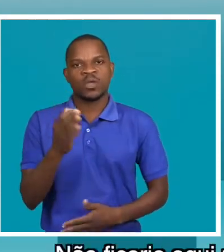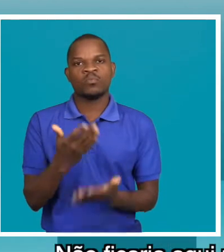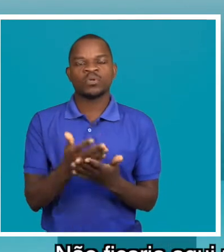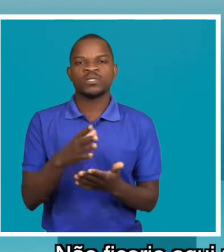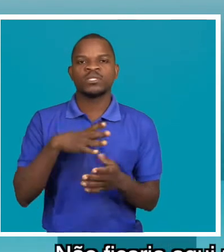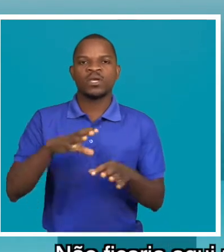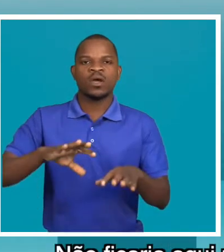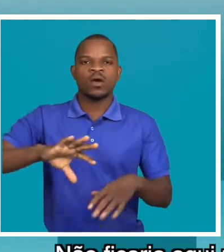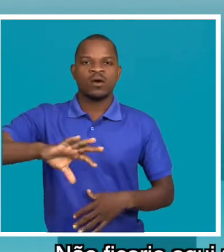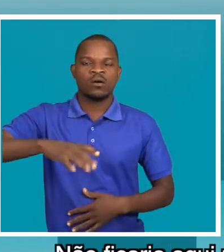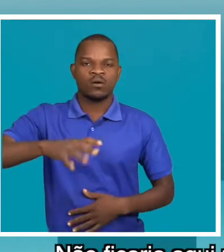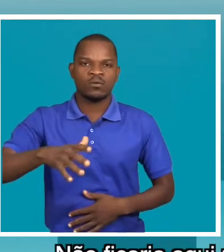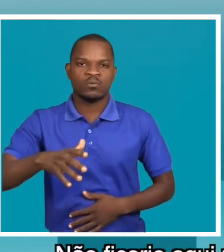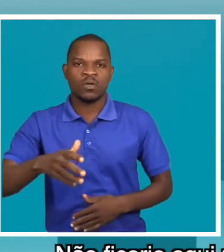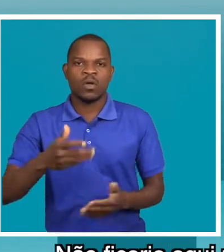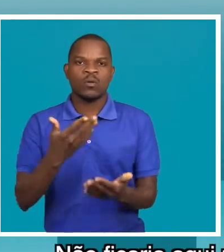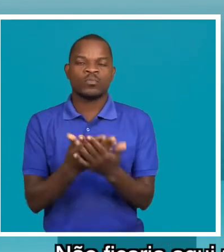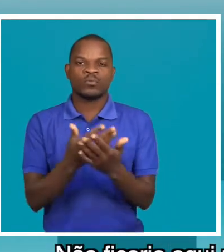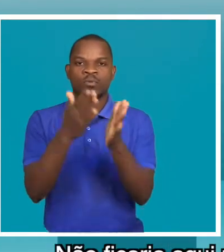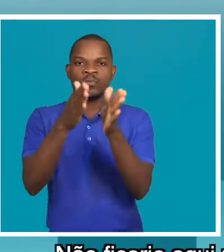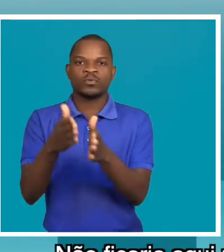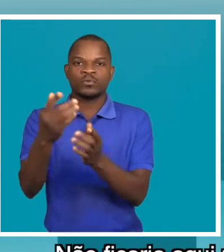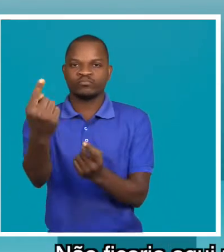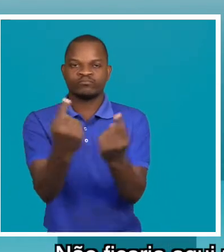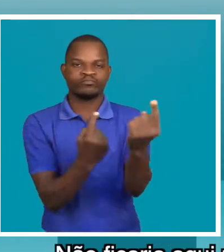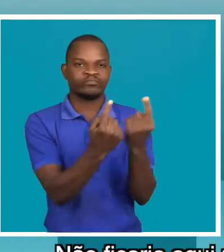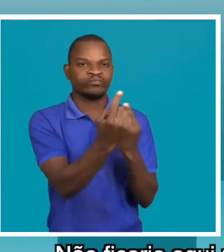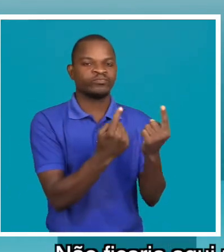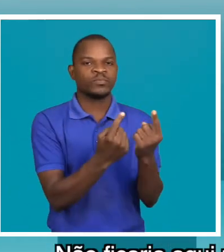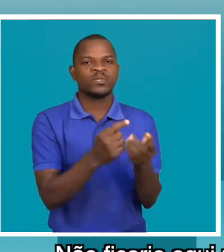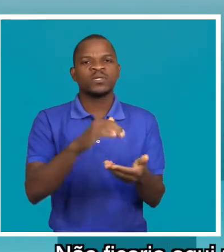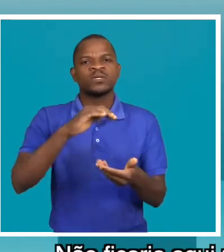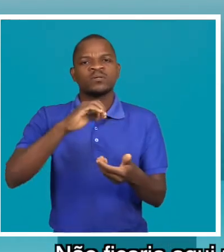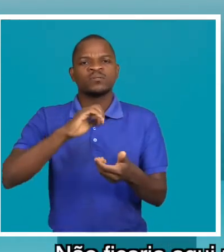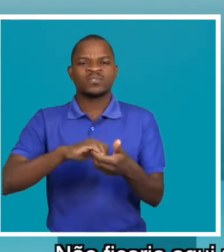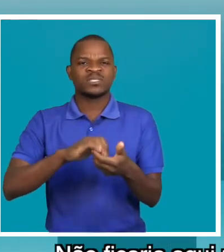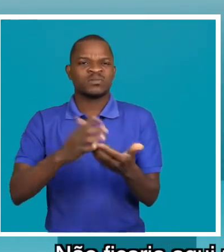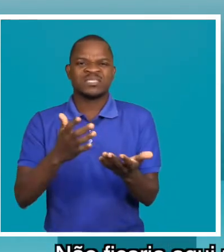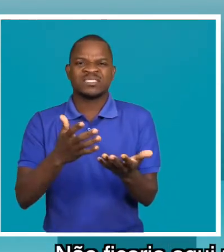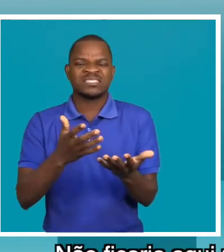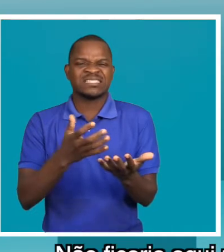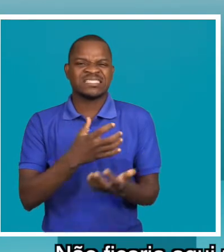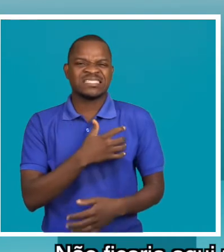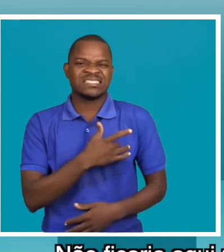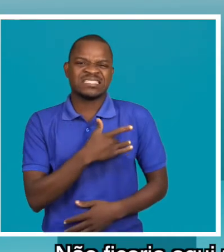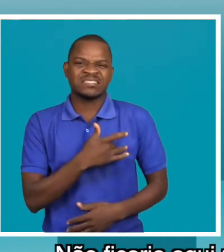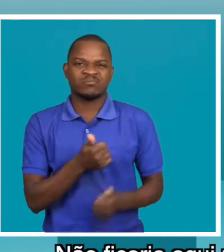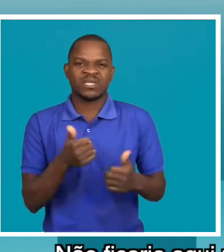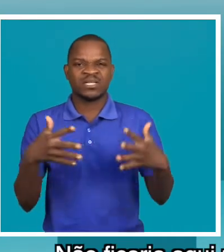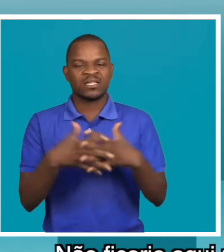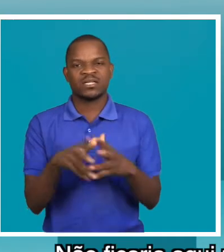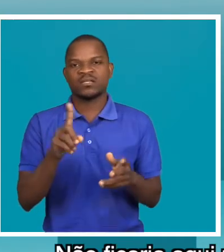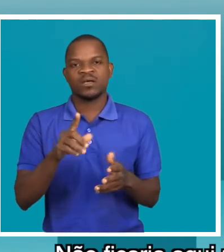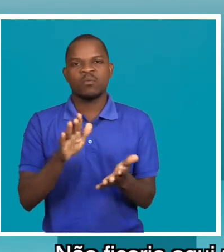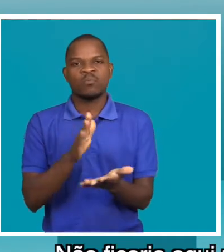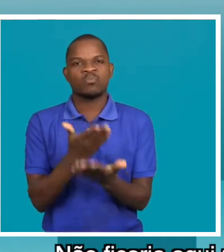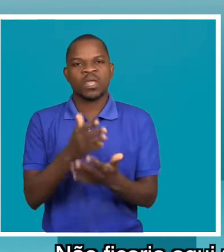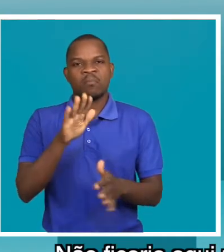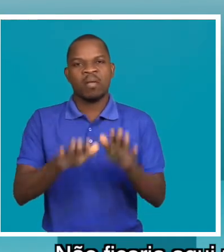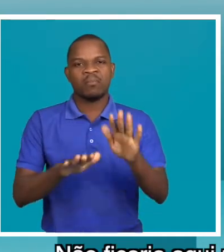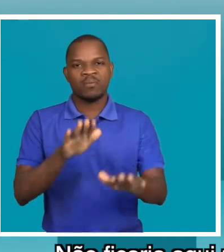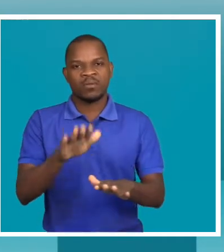Às de ficar aqui, às vezes água. Então, os clientes quando chegam aqui, praticamente não têm coragem de poder